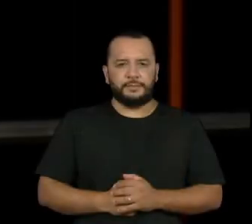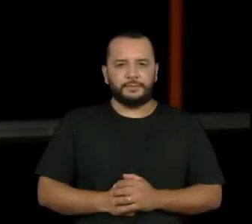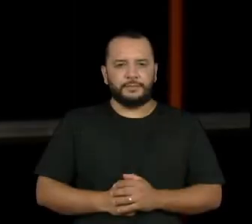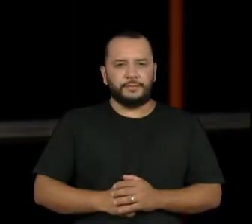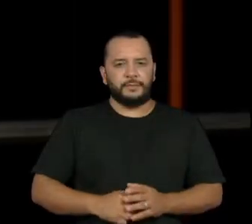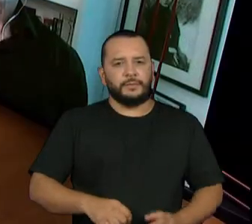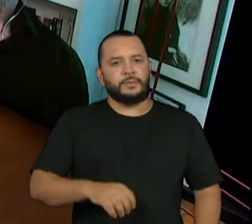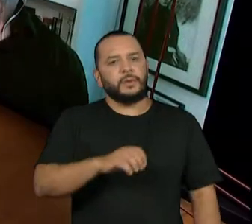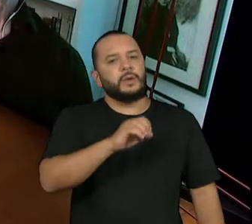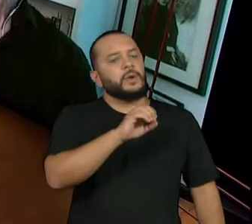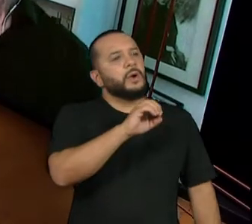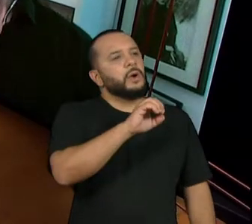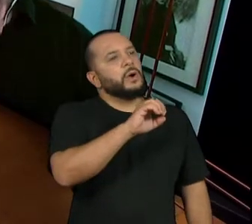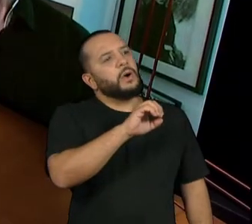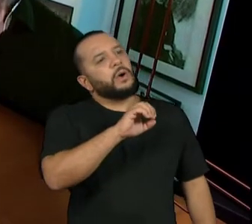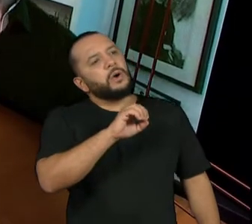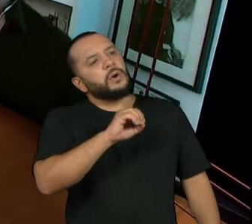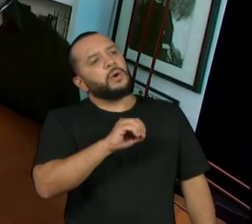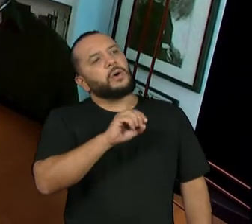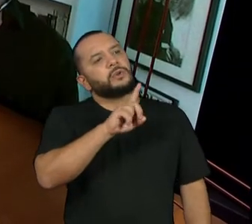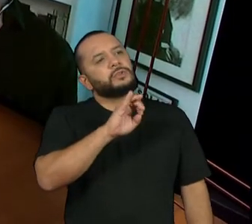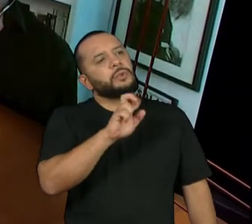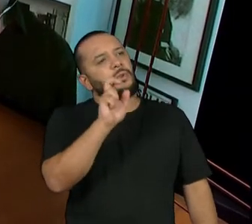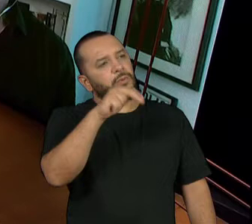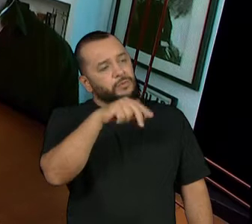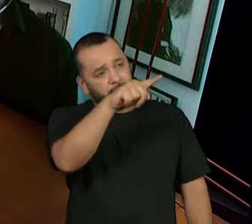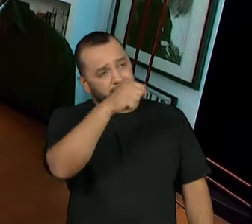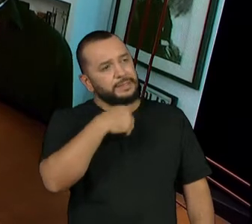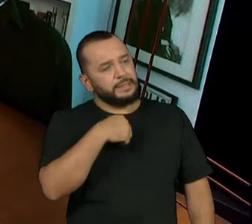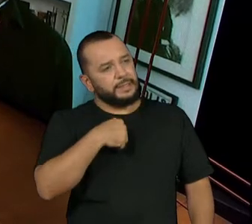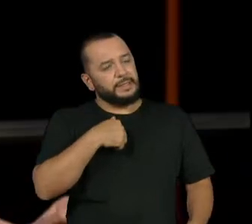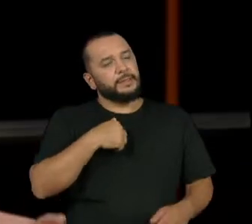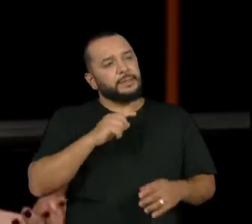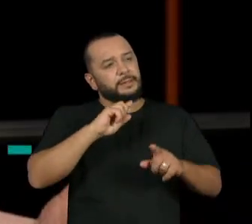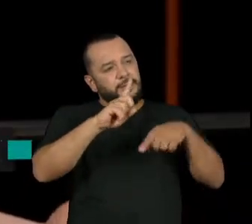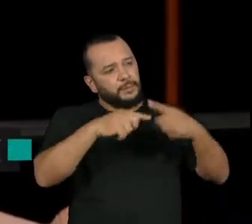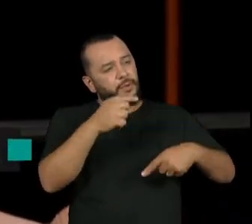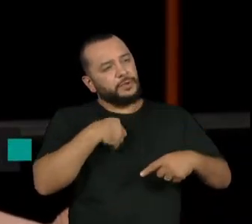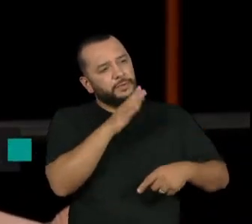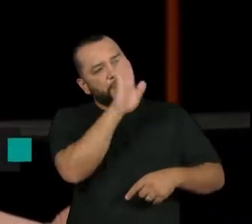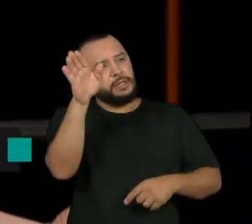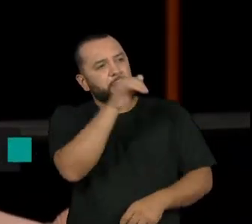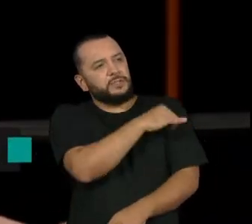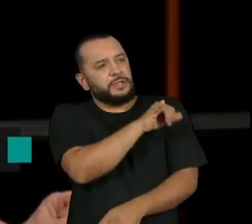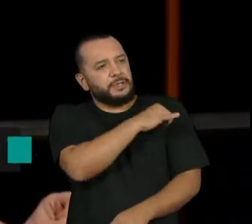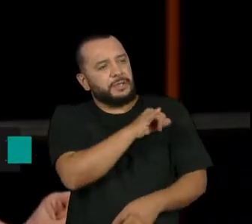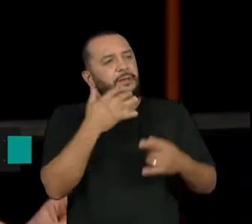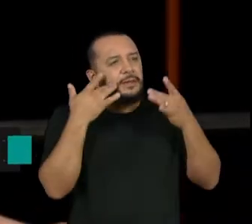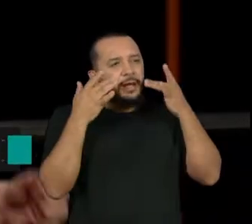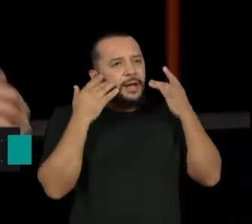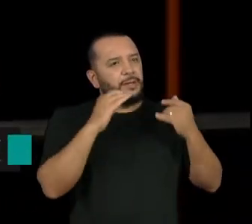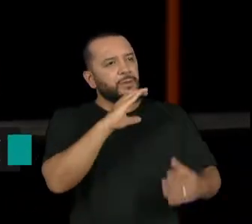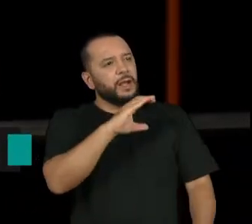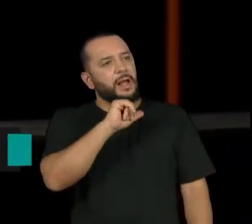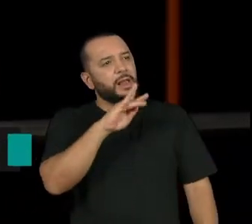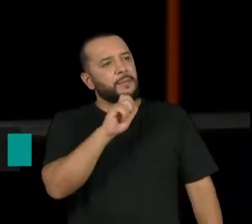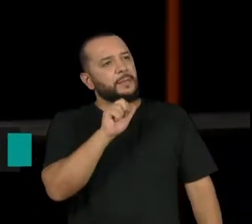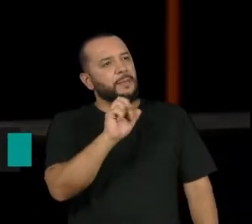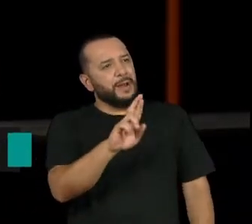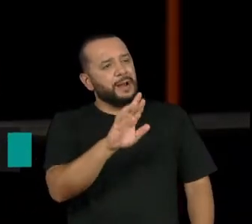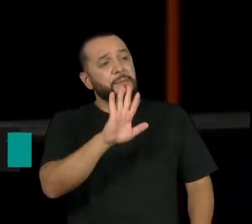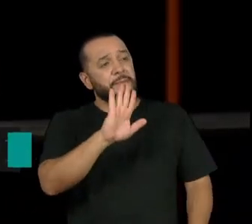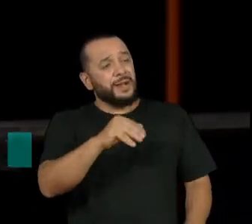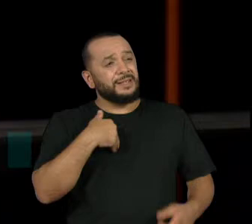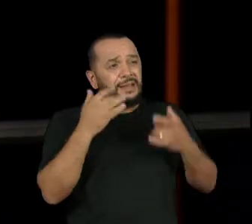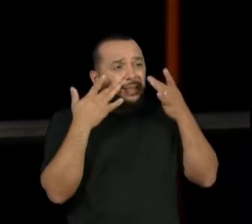Poucos anos depois você foi convidado para participar no Rio de Janeiro da peça Calabar, direção do Fernando Peixoto, mas a peça não estreou. E